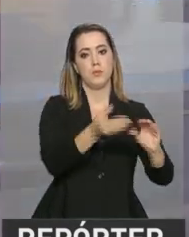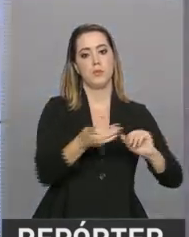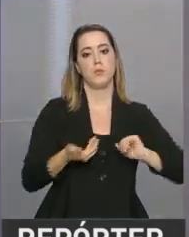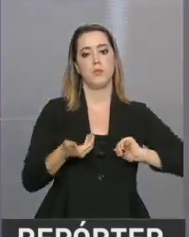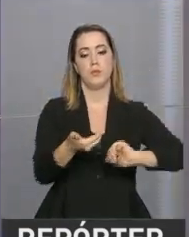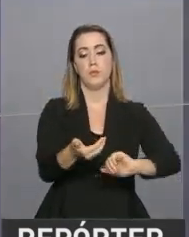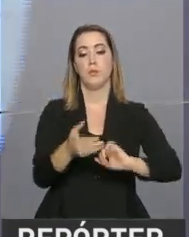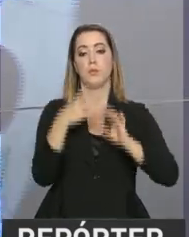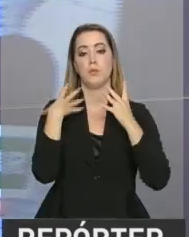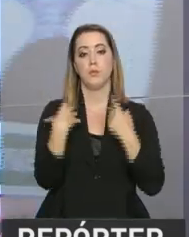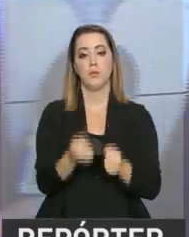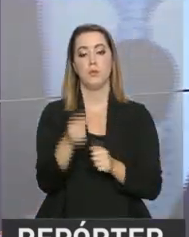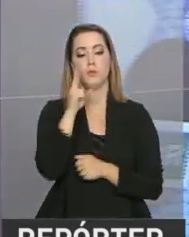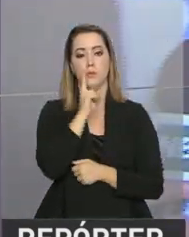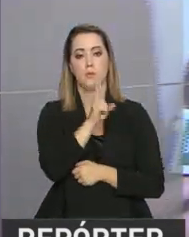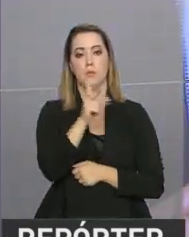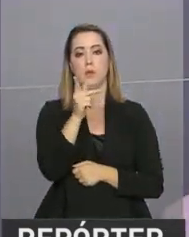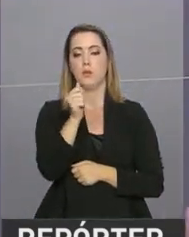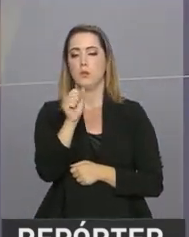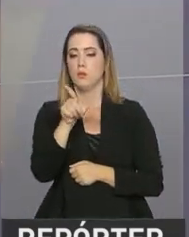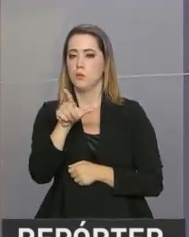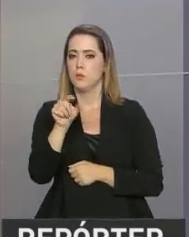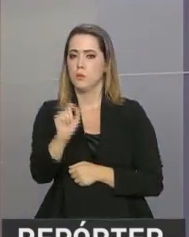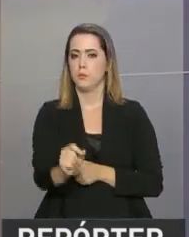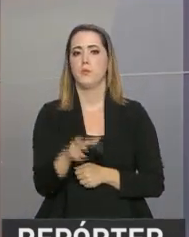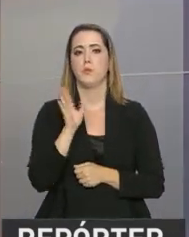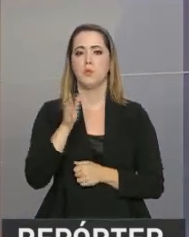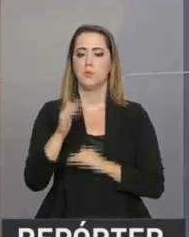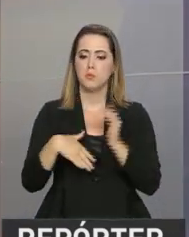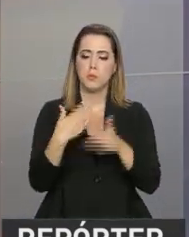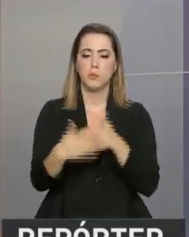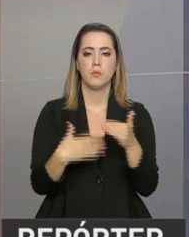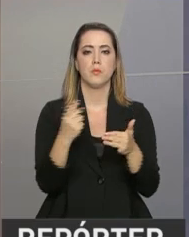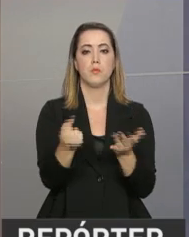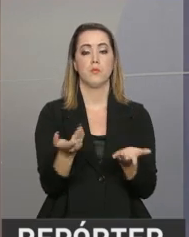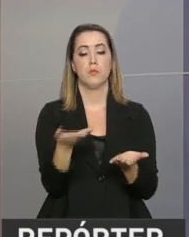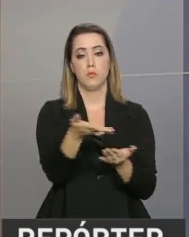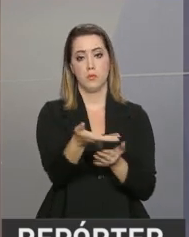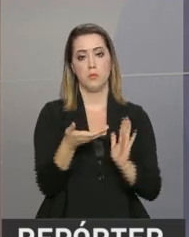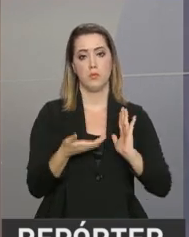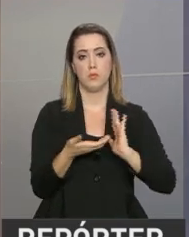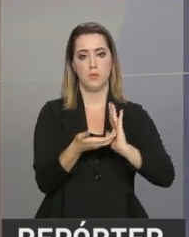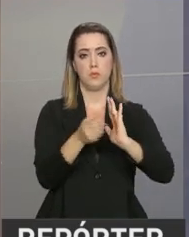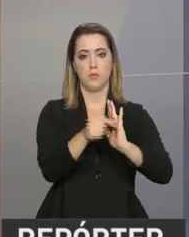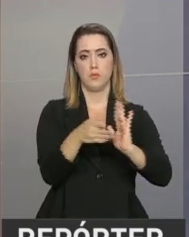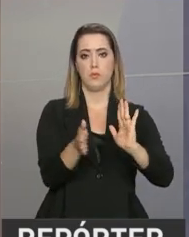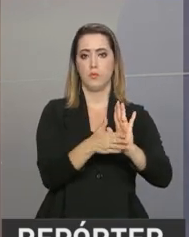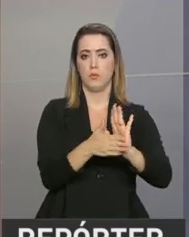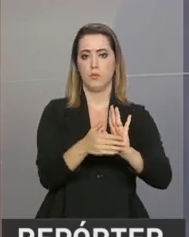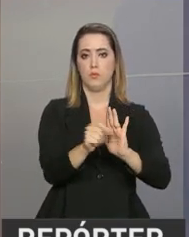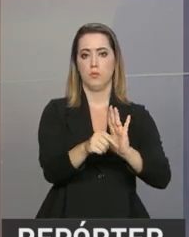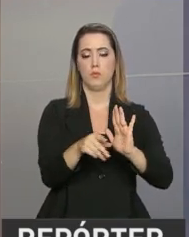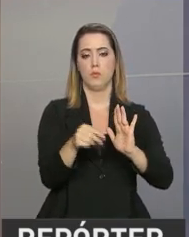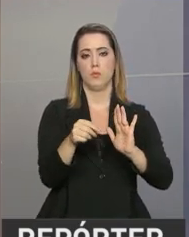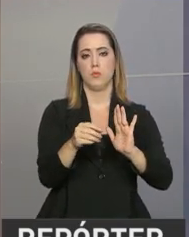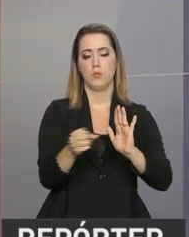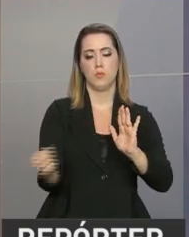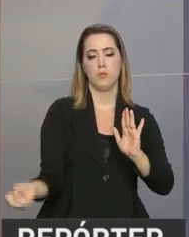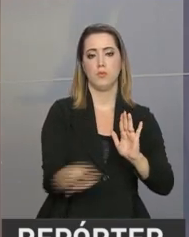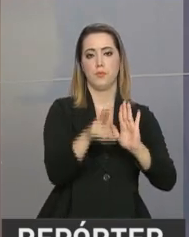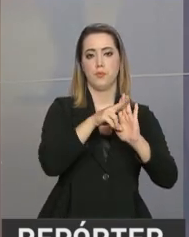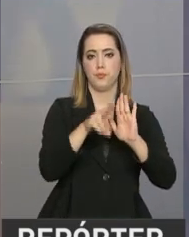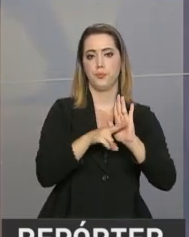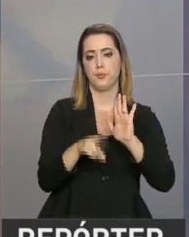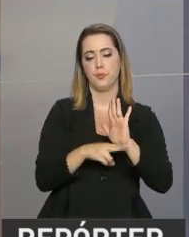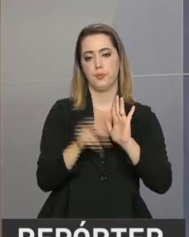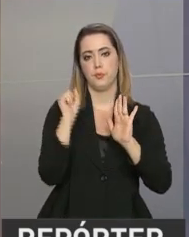que a gente vai com o repórter Paulo lass salver Paulo já tramita aí na Câmara dos Deputados esse projeto de reforma da Previdência né boa